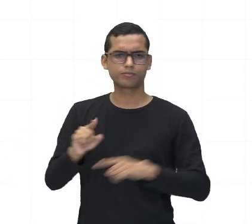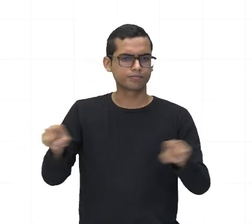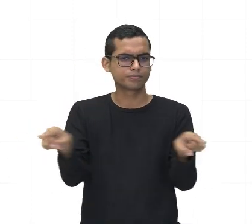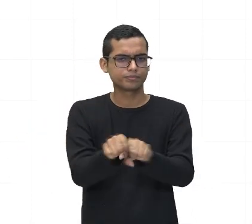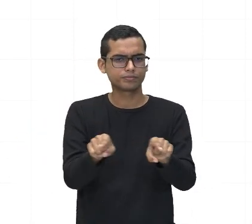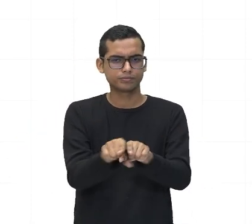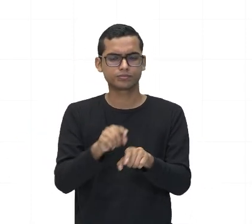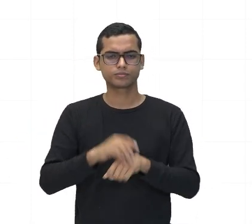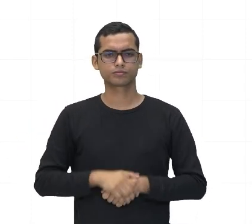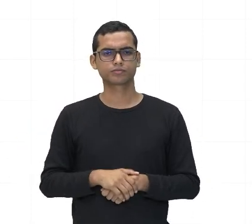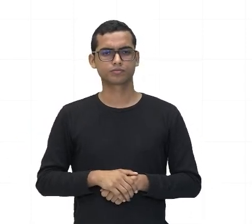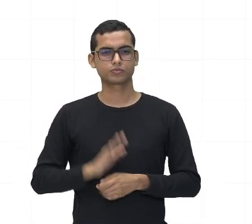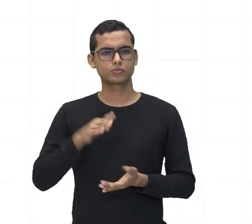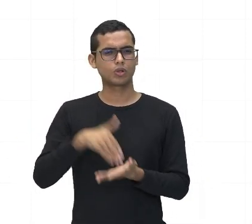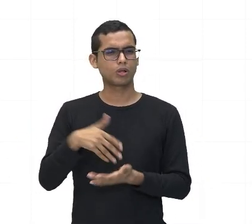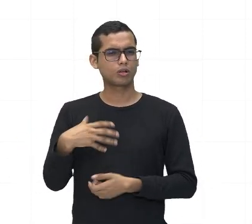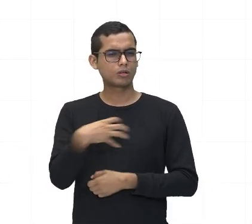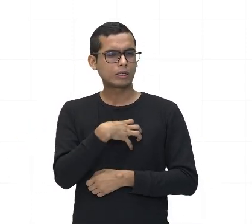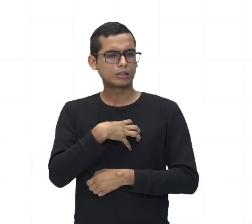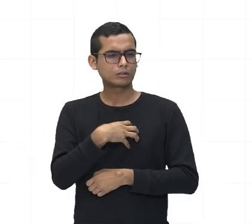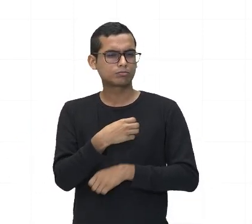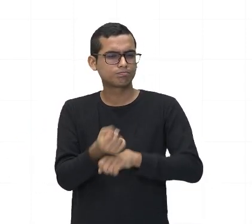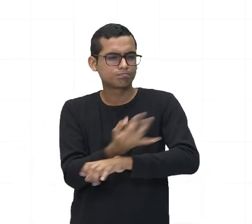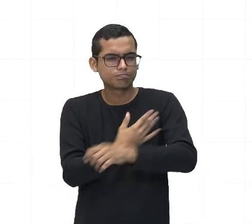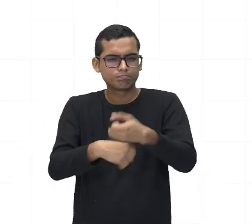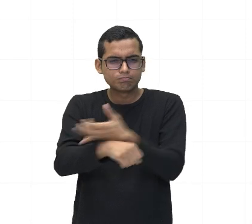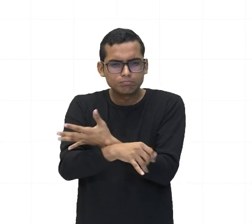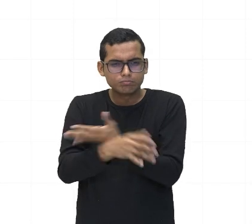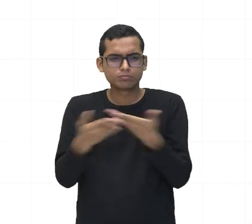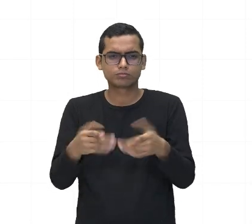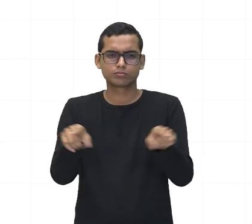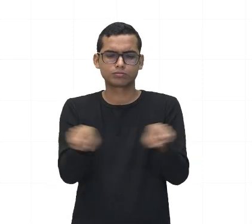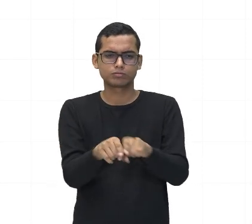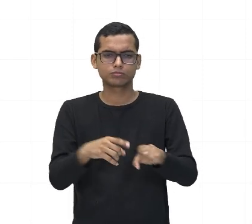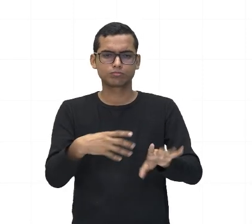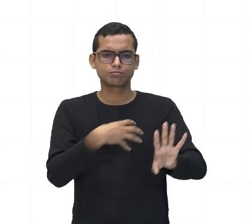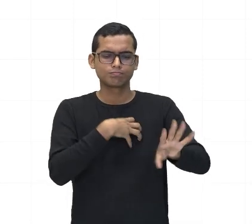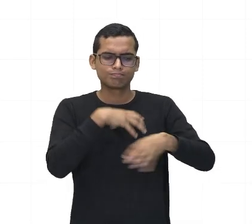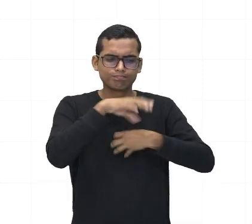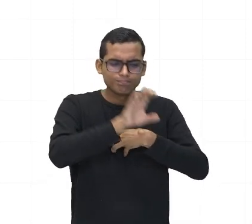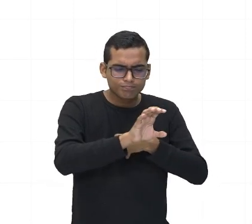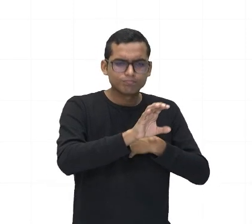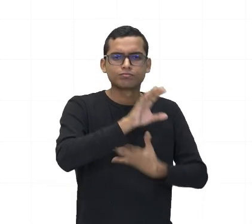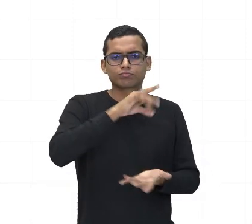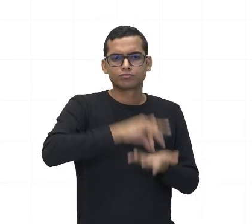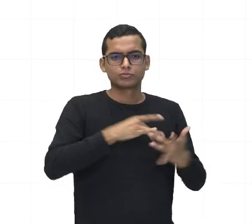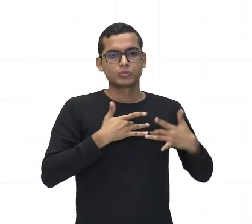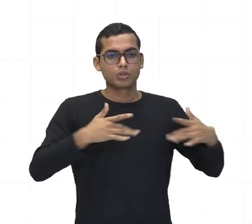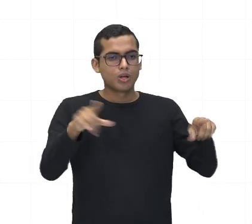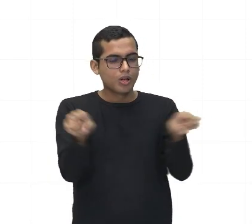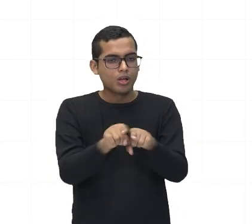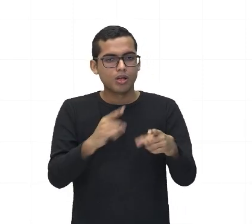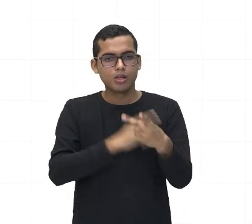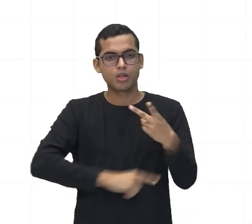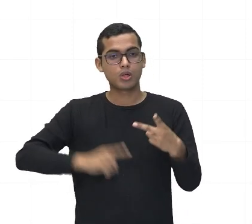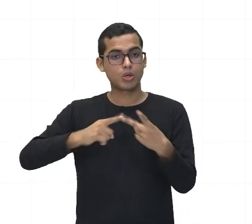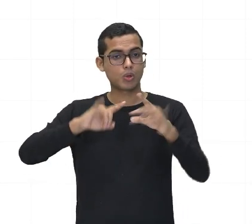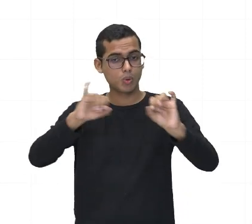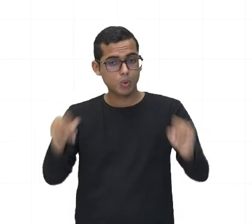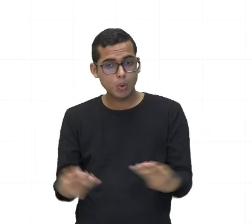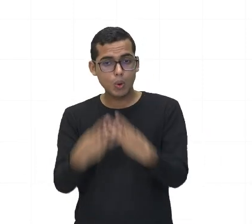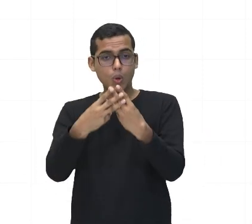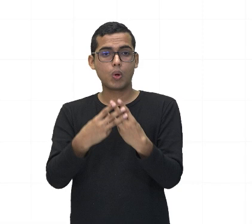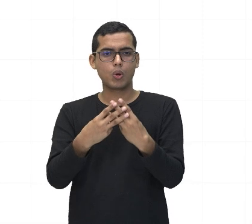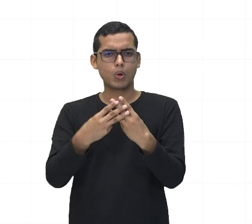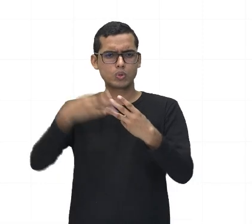exatamente sentimentos, mas uma vez que se trata de uma pseudo-compaixão. A gente vai ver também que no judaísmo não pode haver